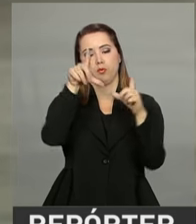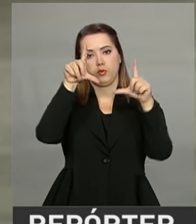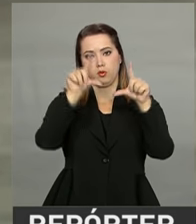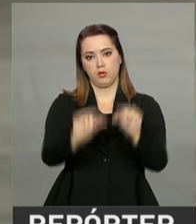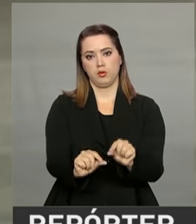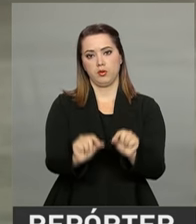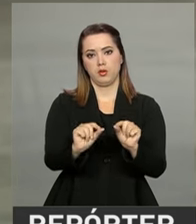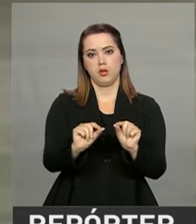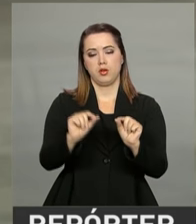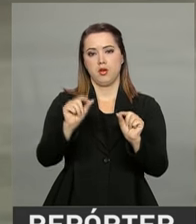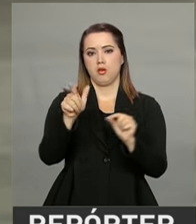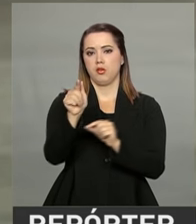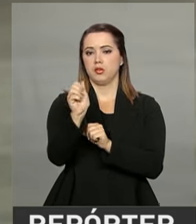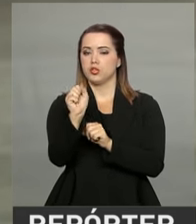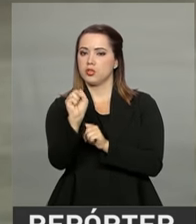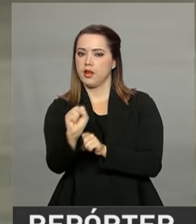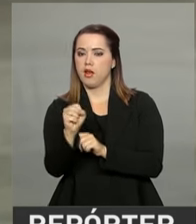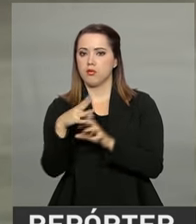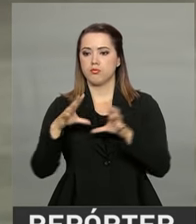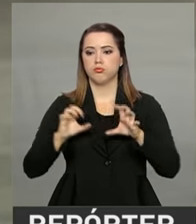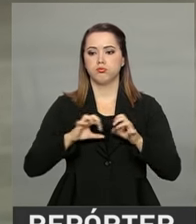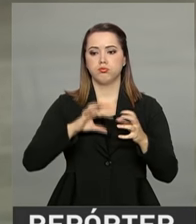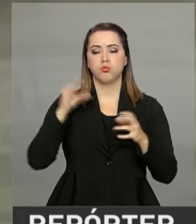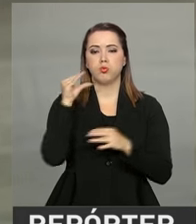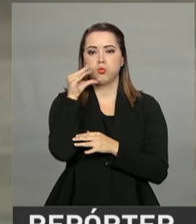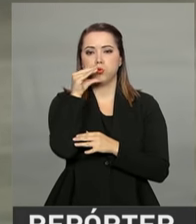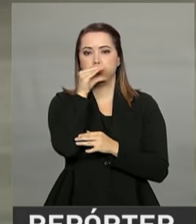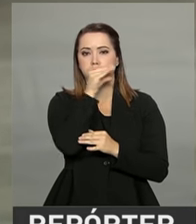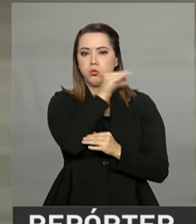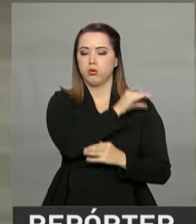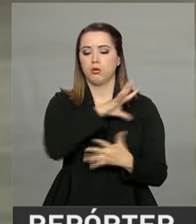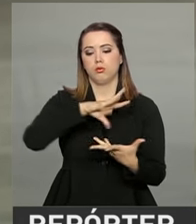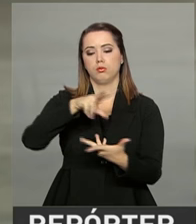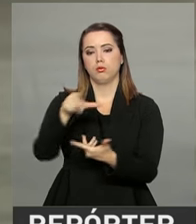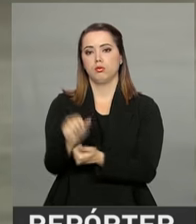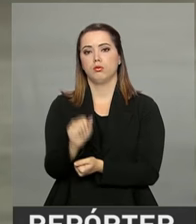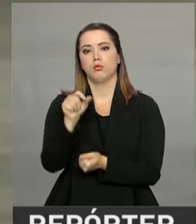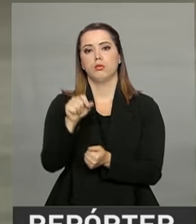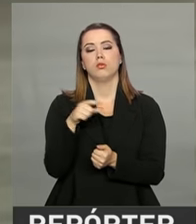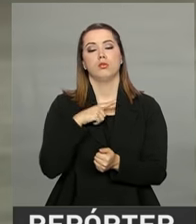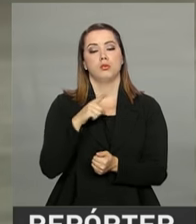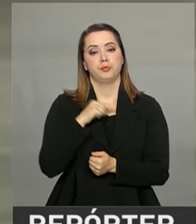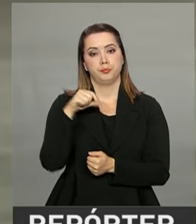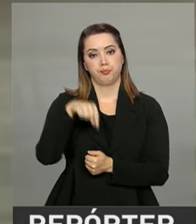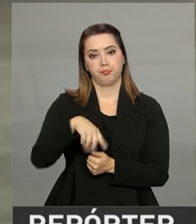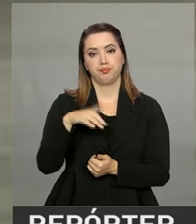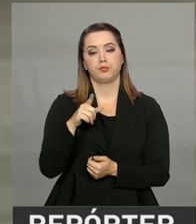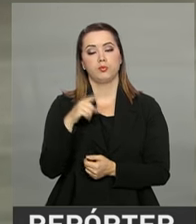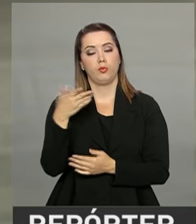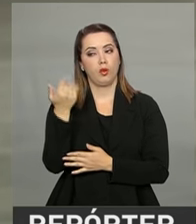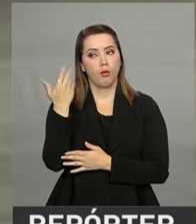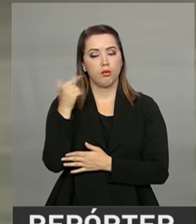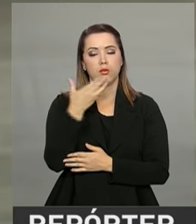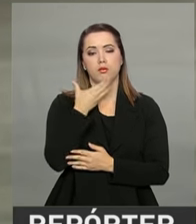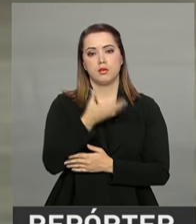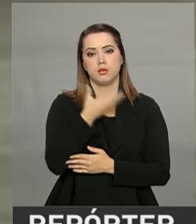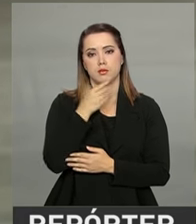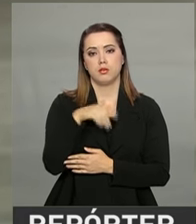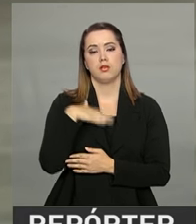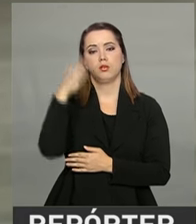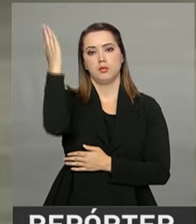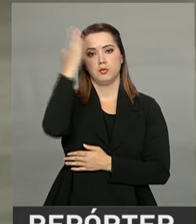emissão de gases que provocam o efeito estufa e o consequente aumento da temperatura do planeta Terra. Na época, o governo